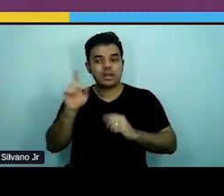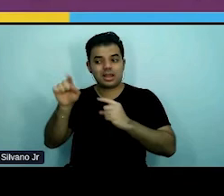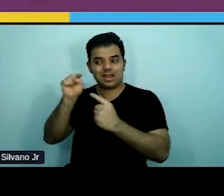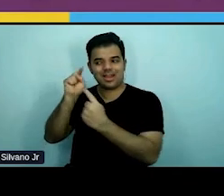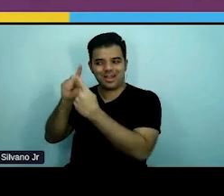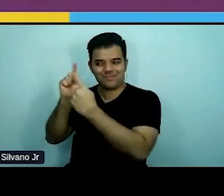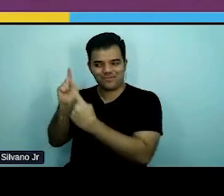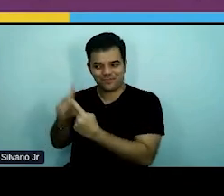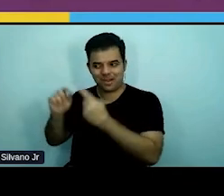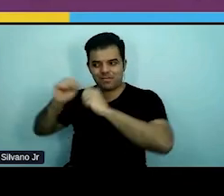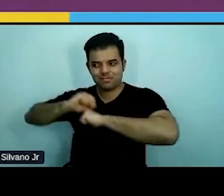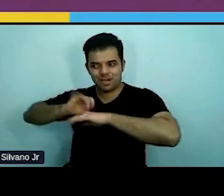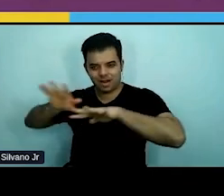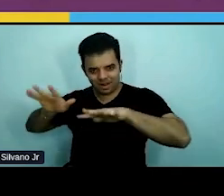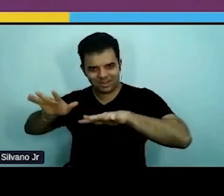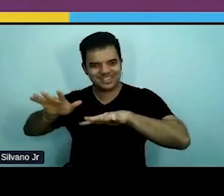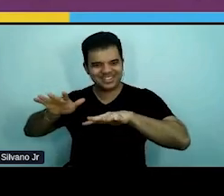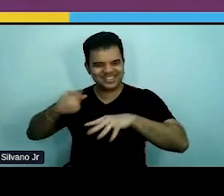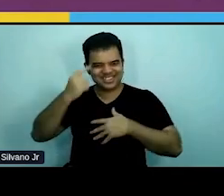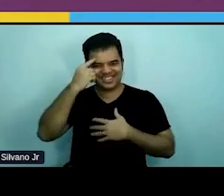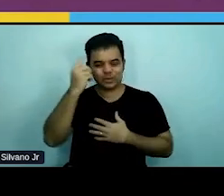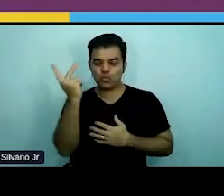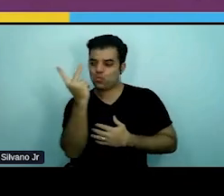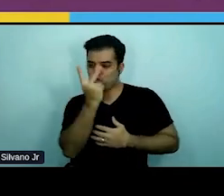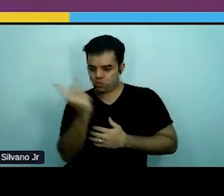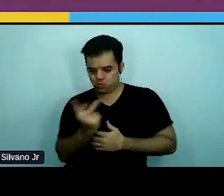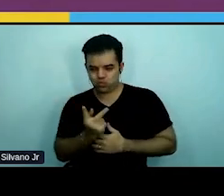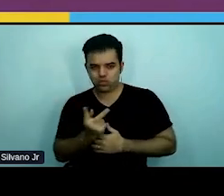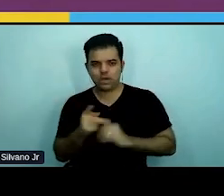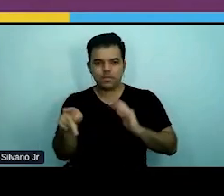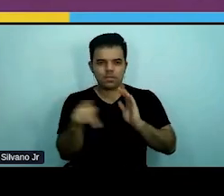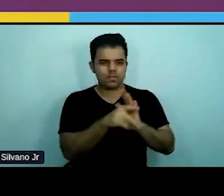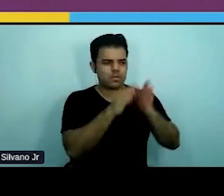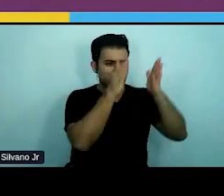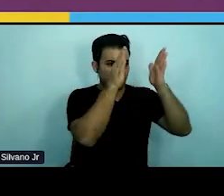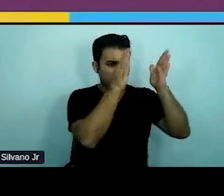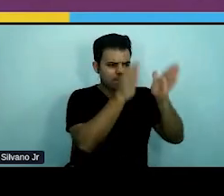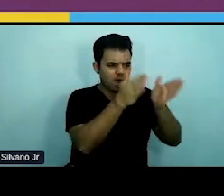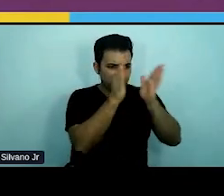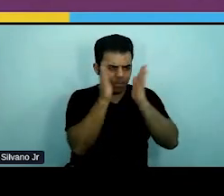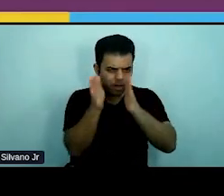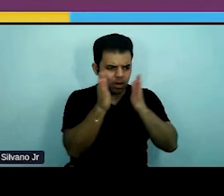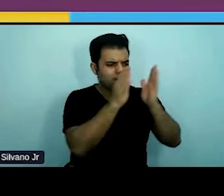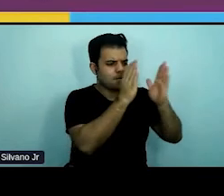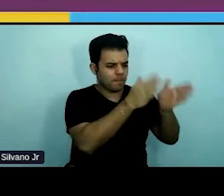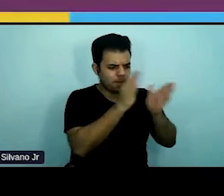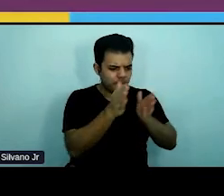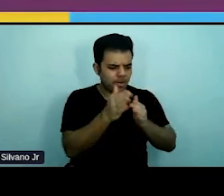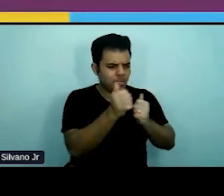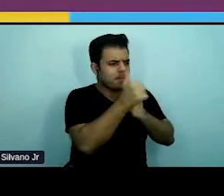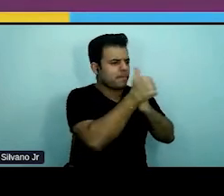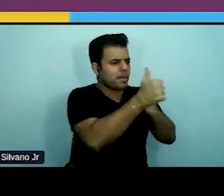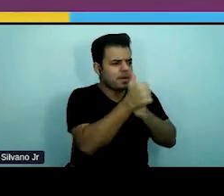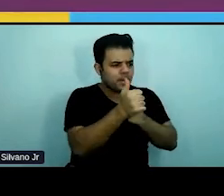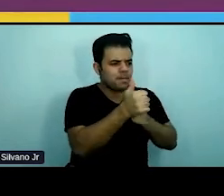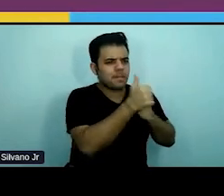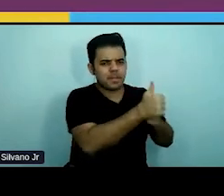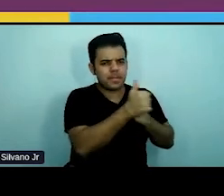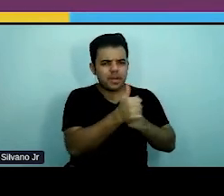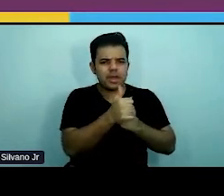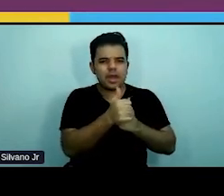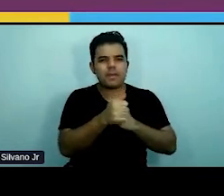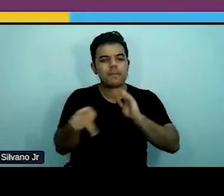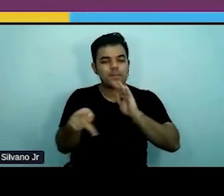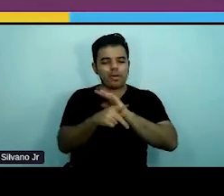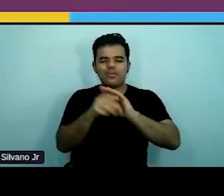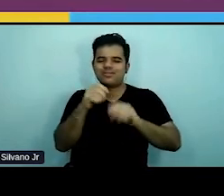alvo, tá? Língua-fonte, língua-alvo. Esse padrão de você ter essa relação, né, esse paralelismo de sentença, é o que a gente chama de exemplo para